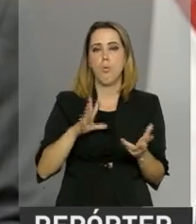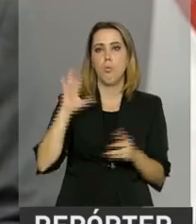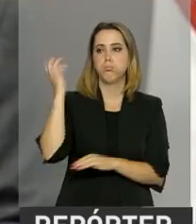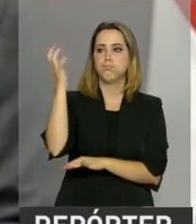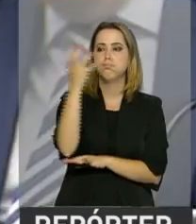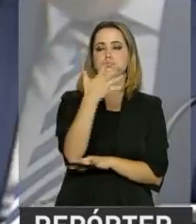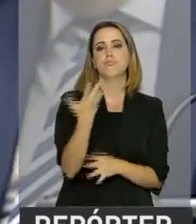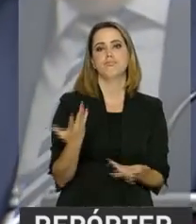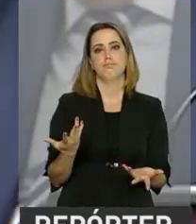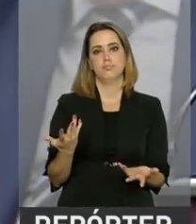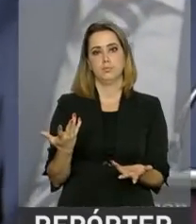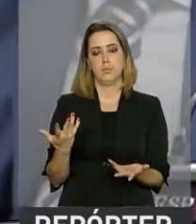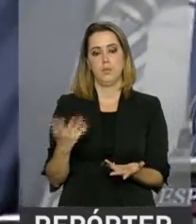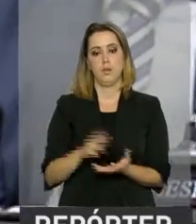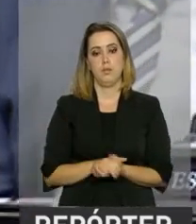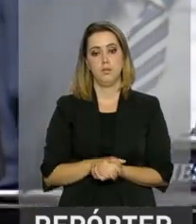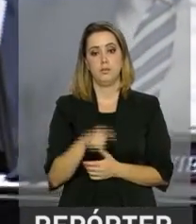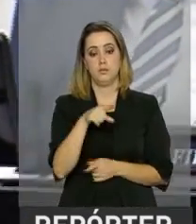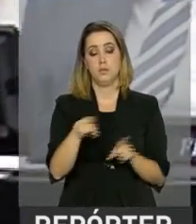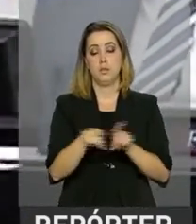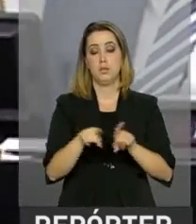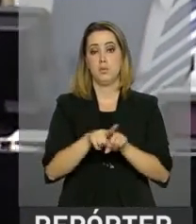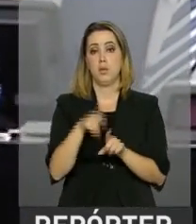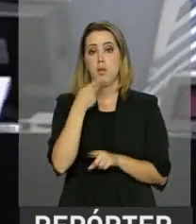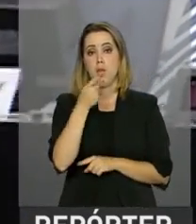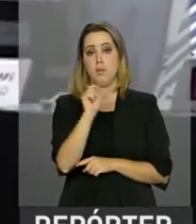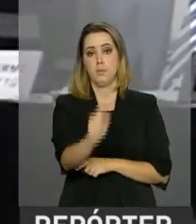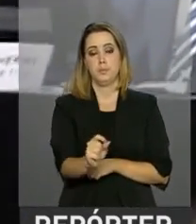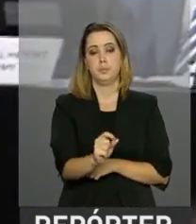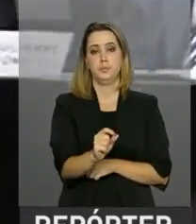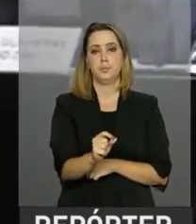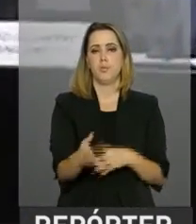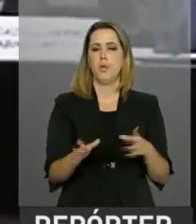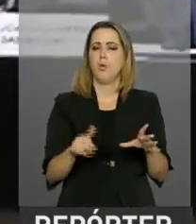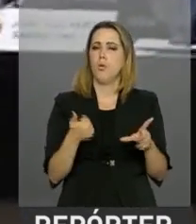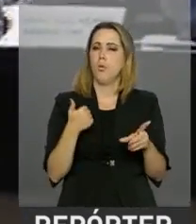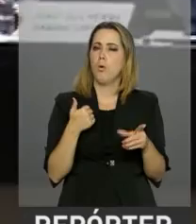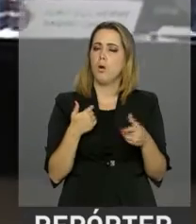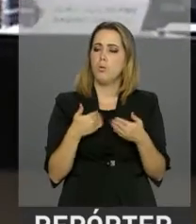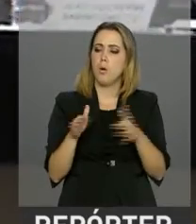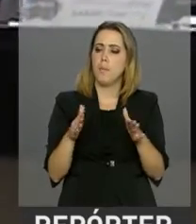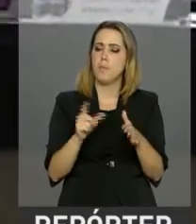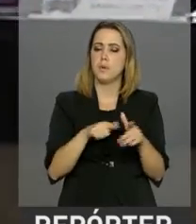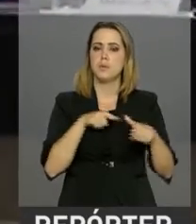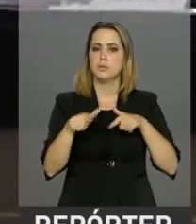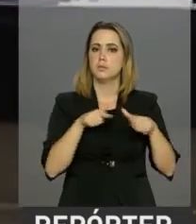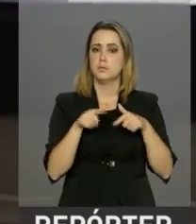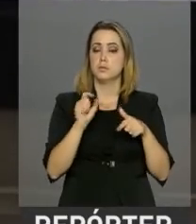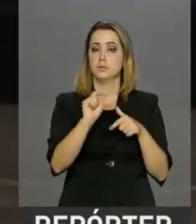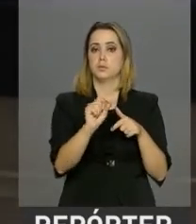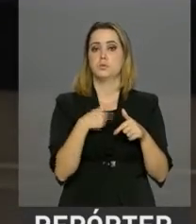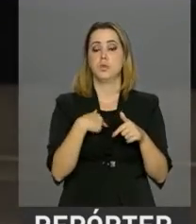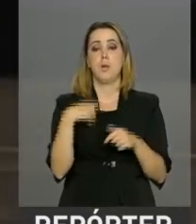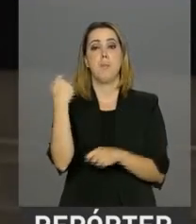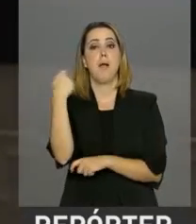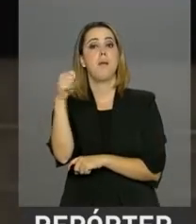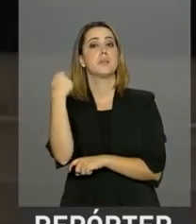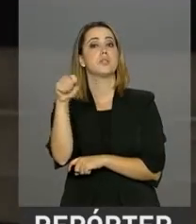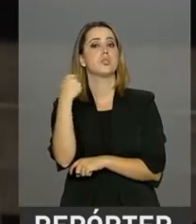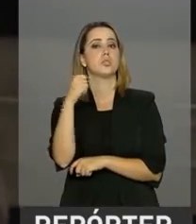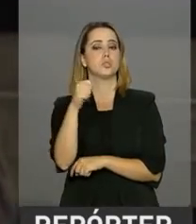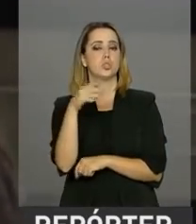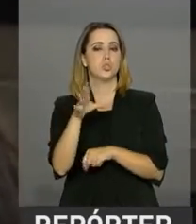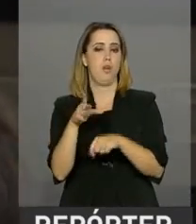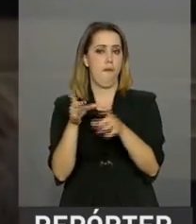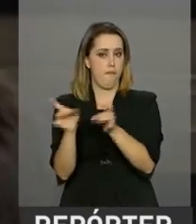e outras coisas. O ministro destacou também o trabalho do governo para abrir mercado para a carne brasileira na Argentina e o início